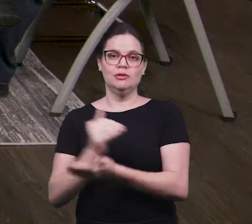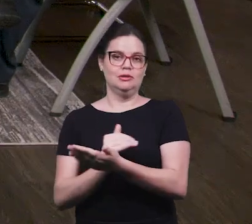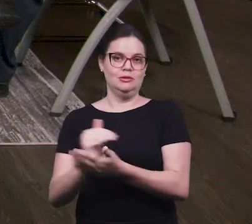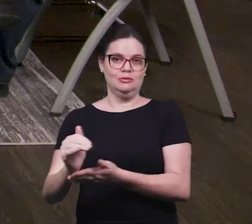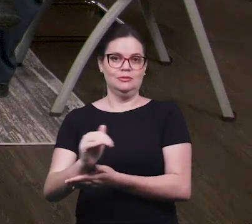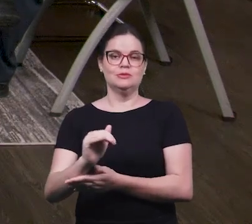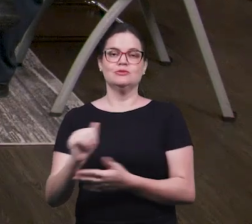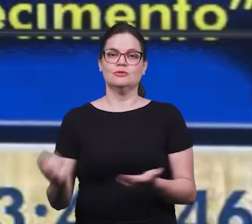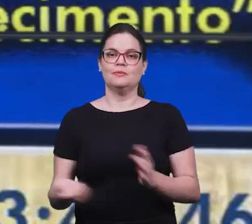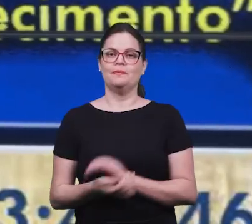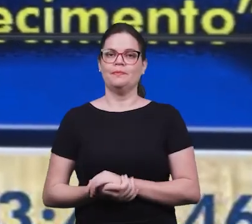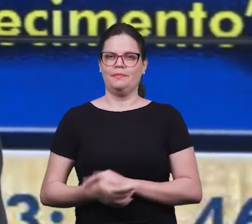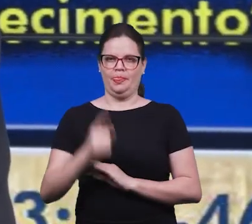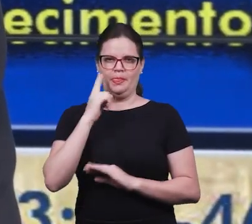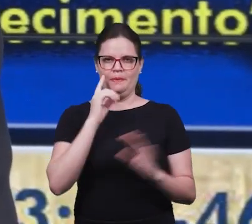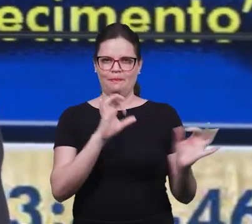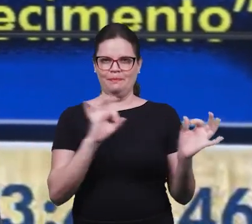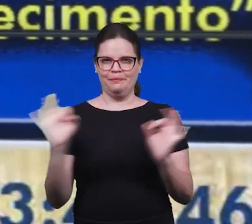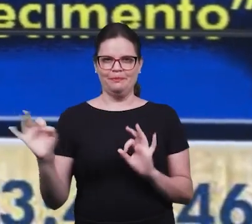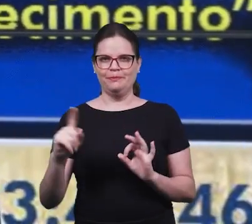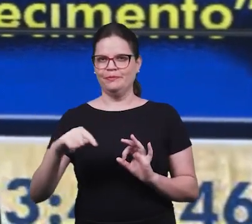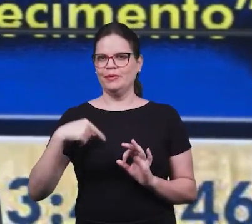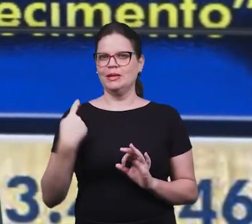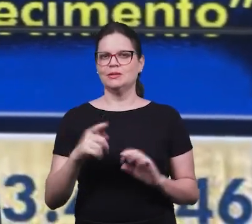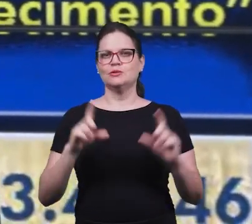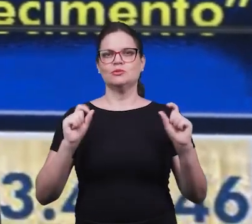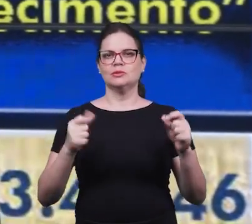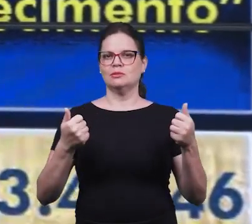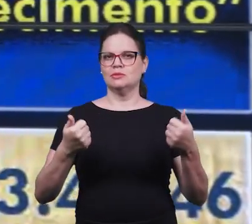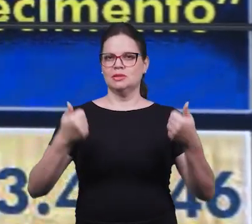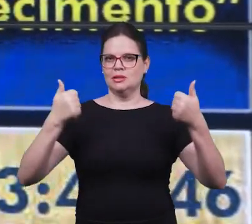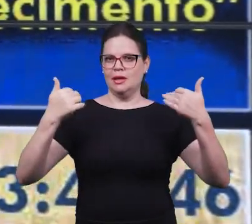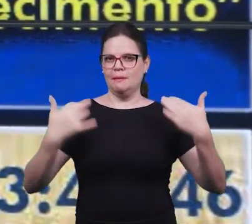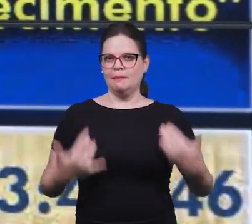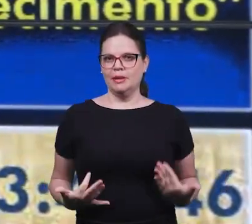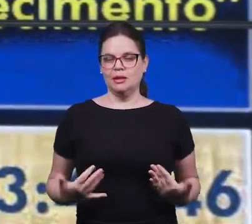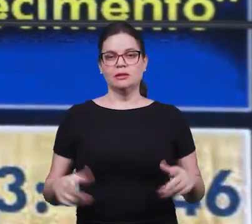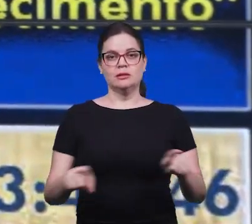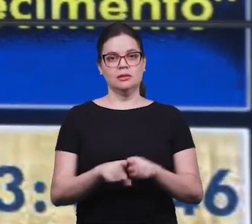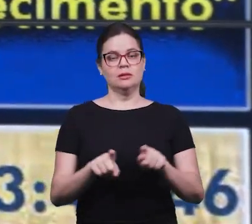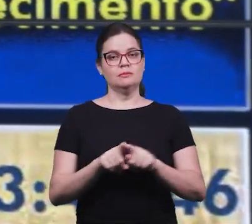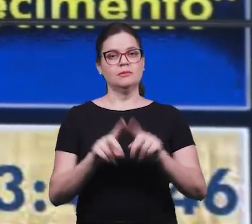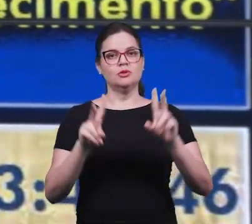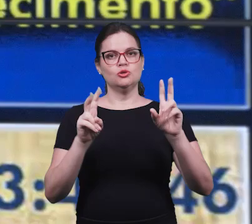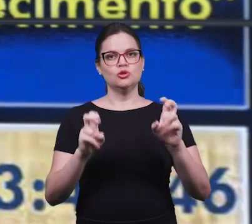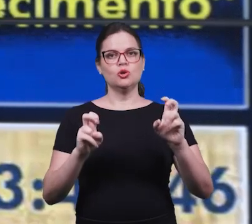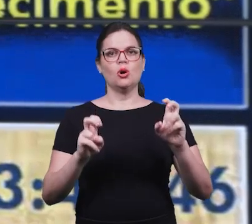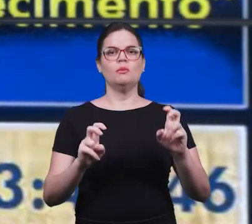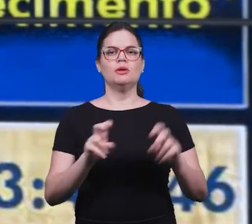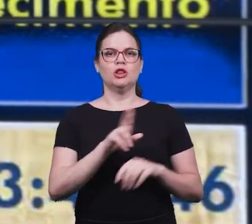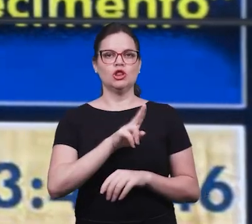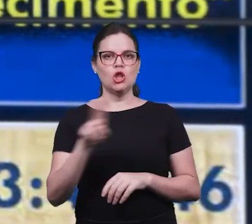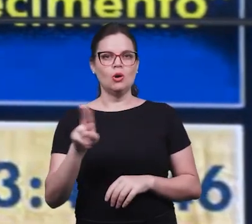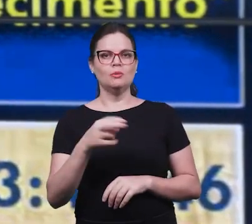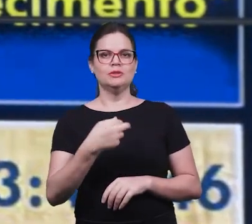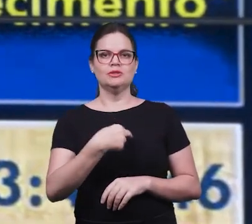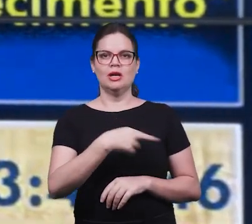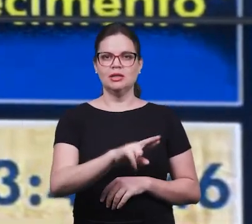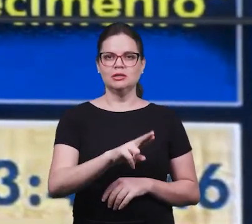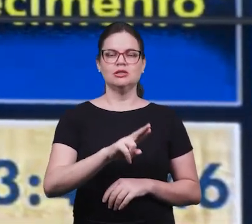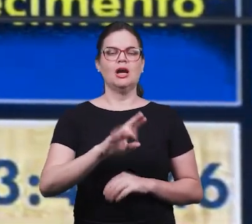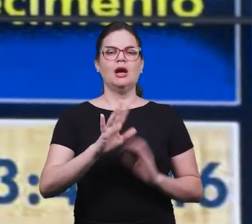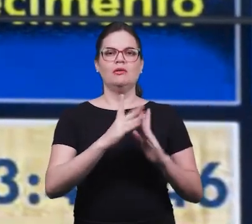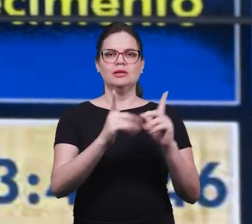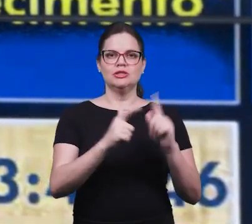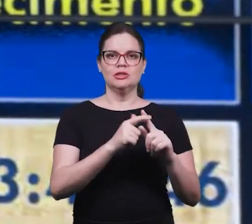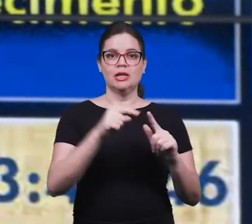tá acompanhando aqui, nós estamos fazendo uma abordagem e usando, inclusive, falando sobre instituições, sobre denominações